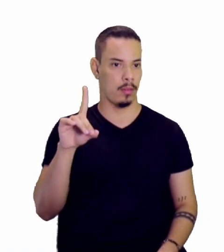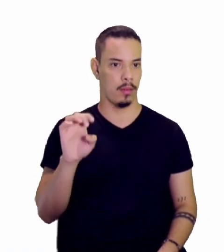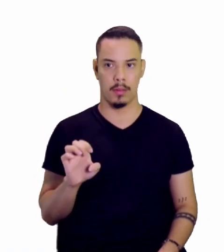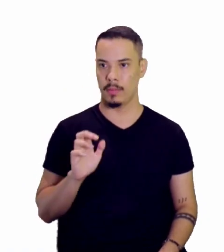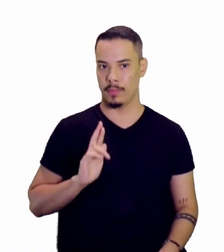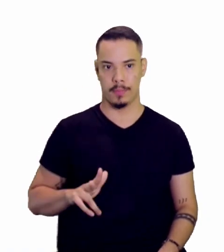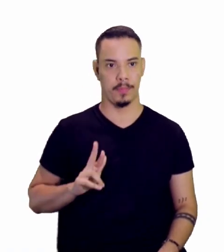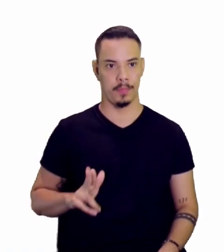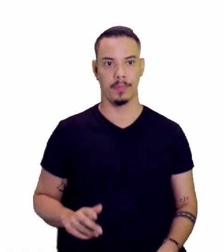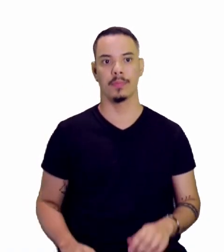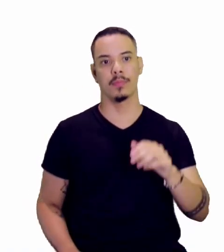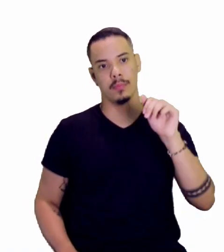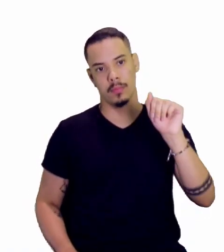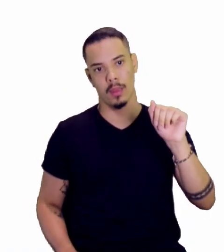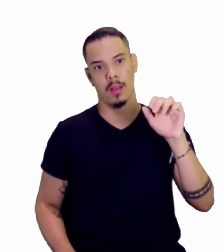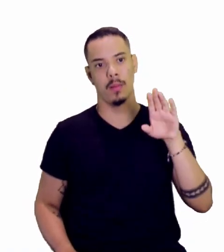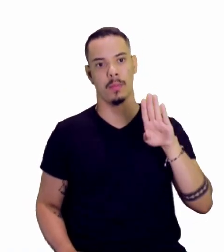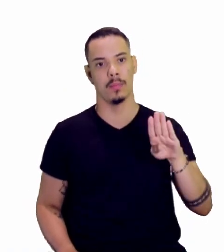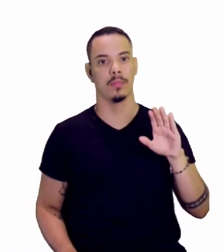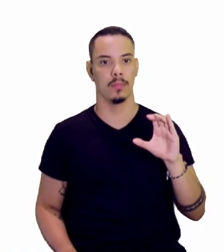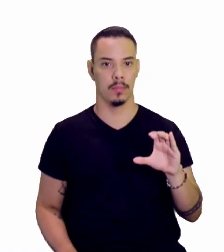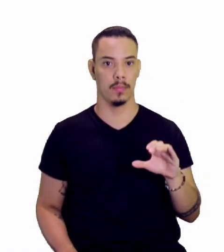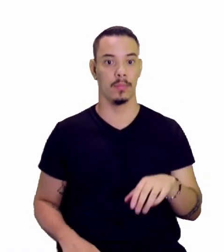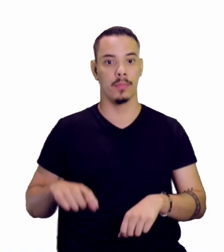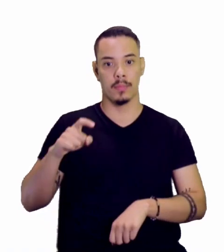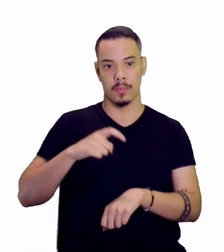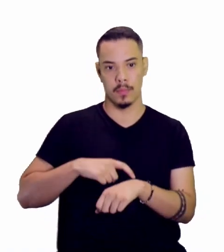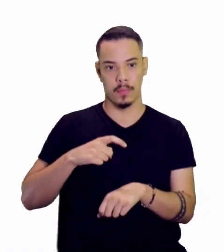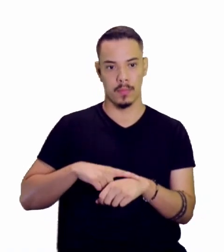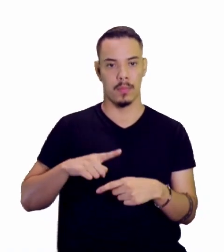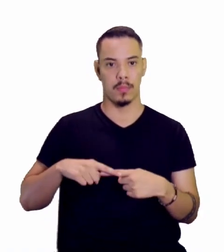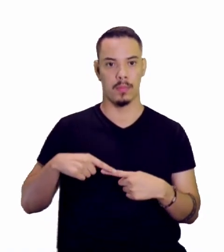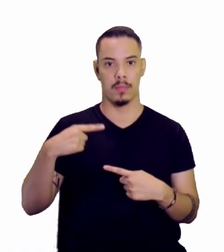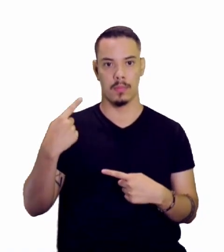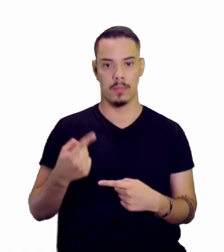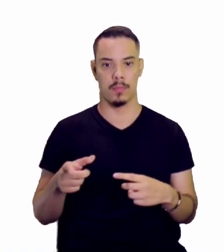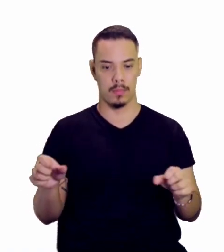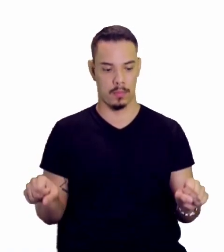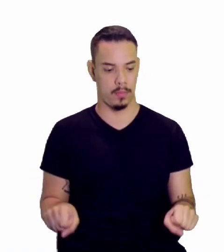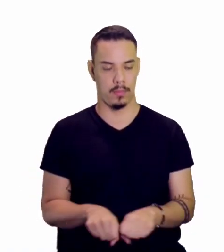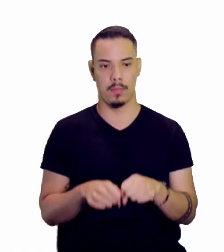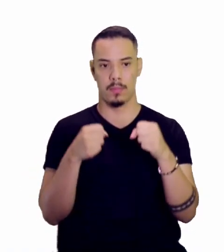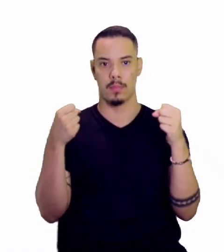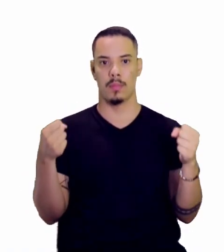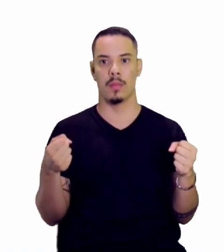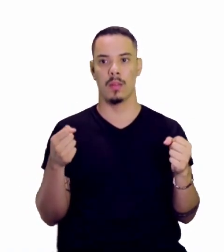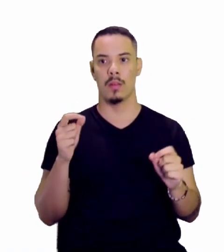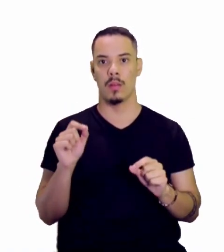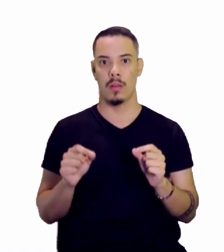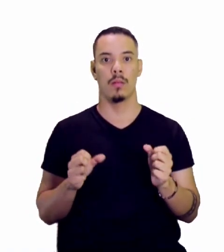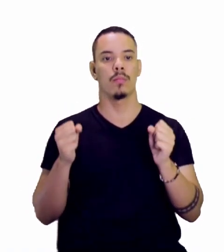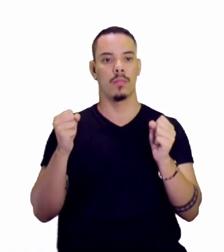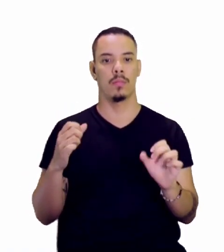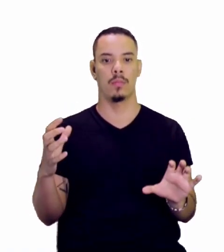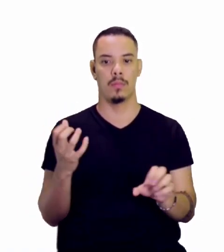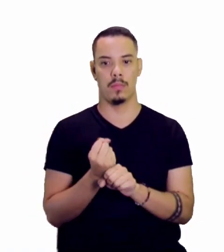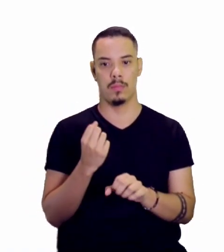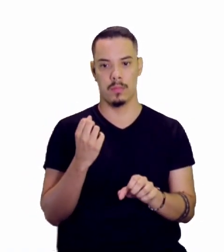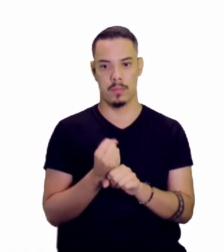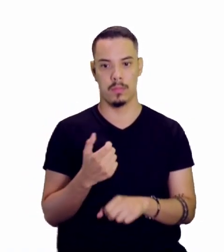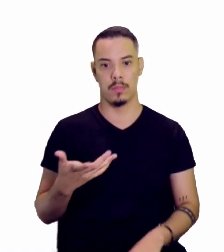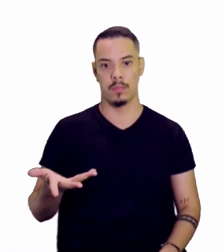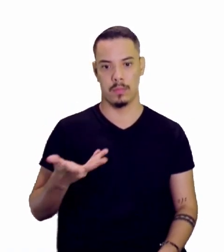está fora. Isso. No instante, imediatamente após a corda arrebentar, podemos calcular o valor da